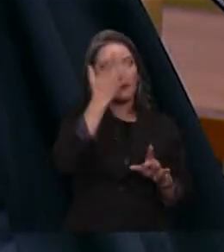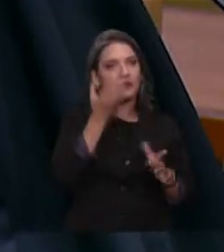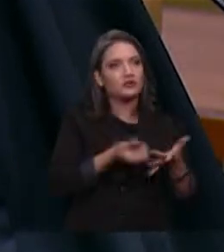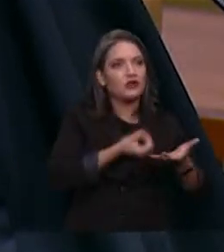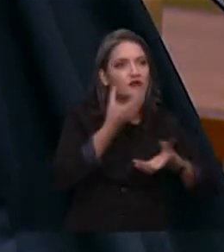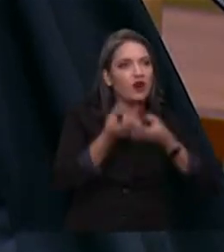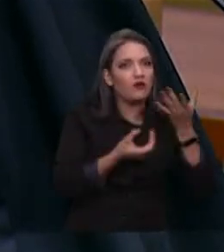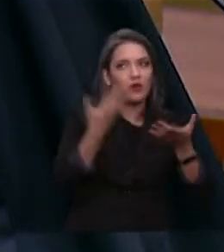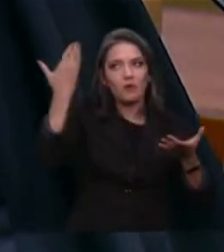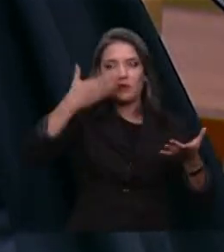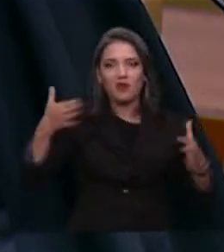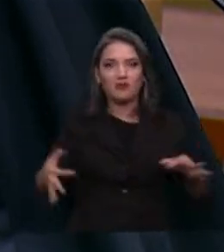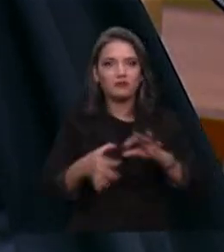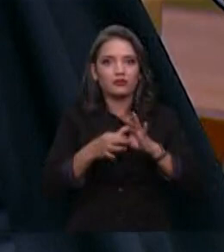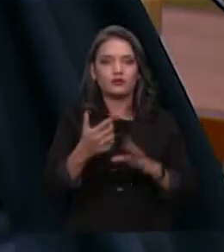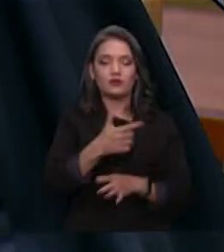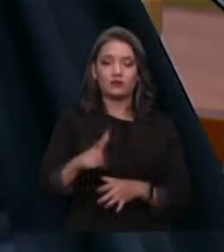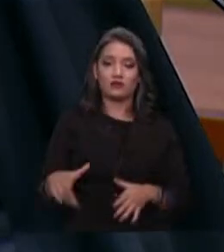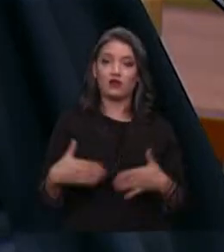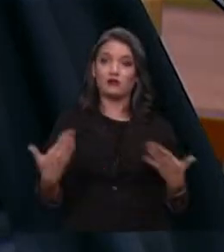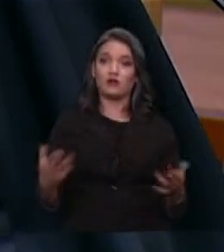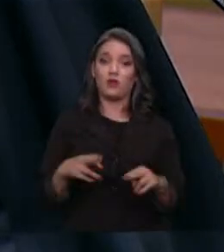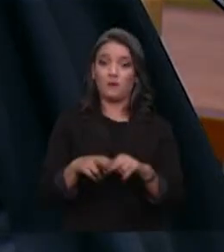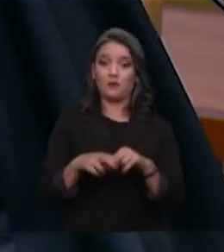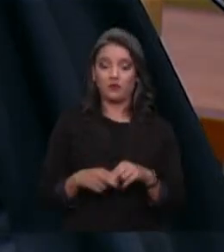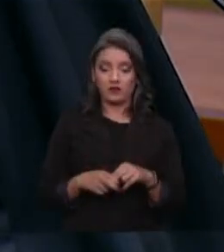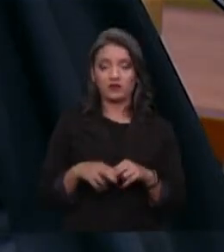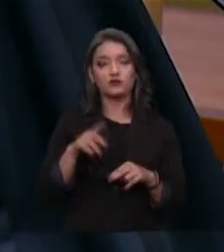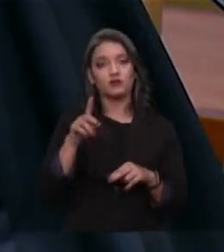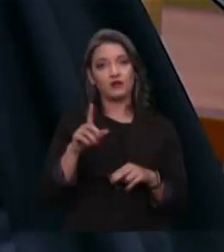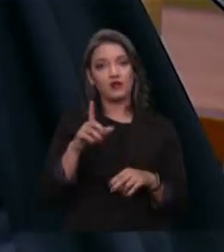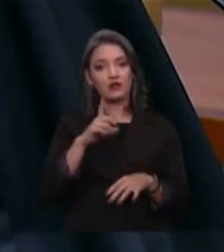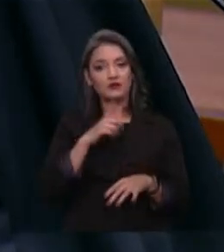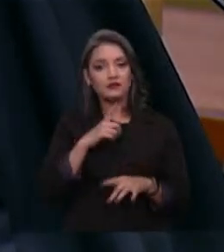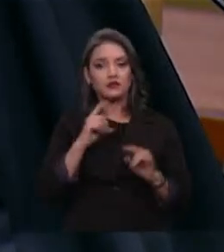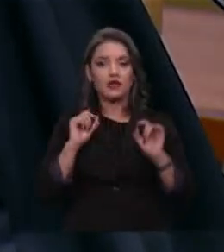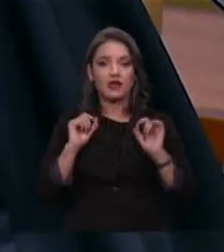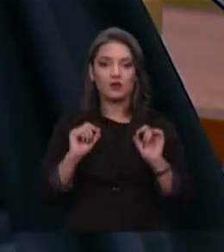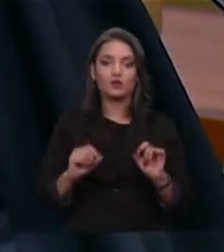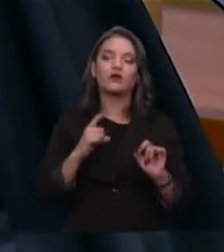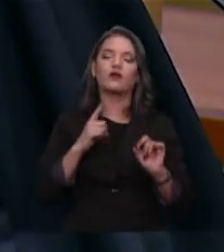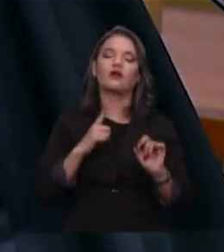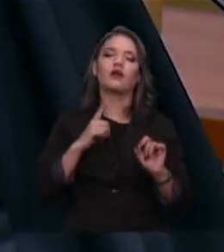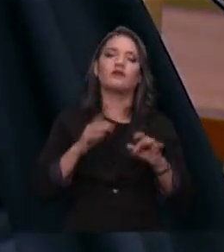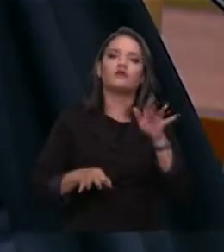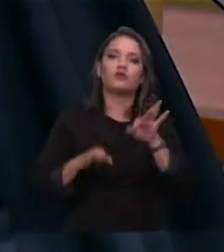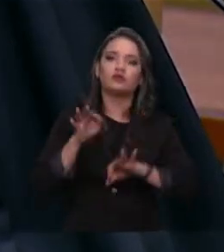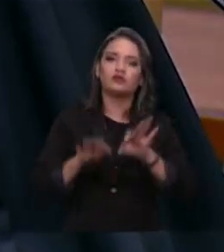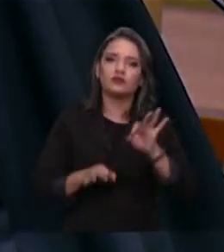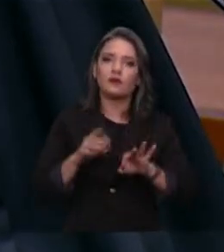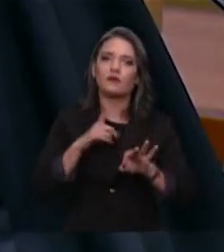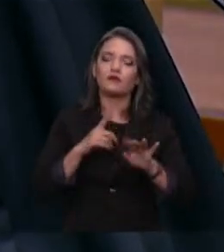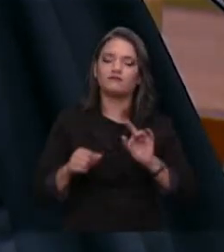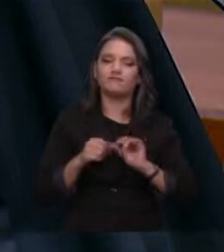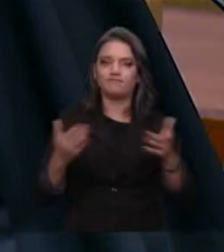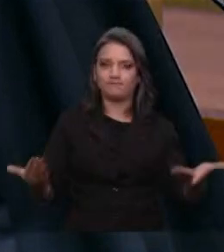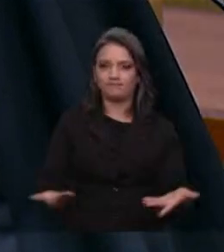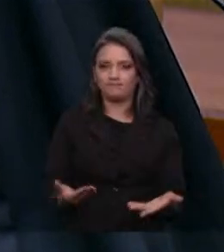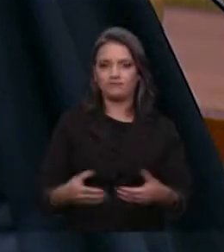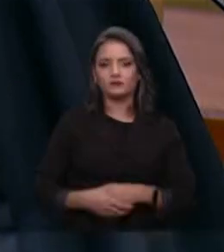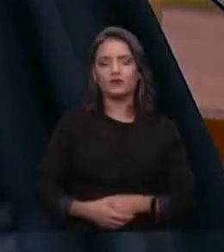em juízo. Afigura-se imperiosa a afirmação da cláusula in dubio pro réu como técnica de julgamento a ser aplicada no caso em